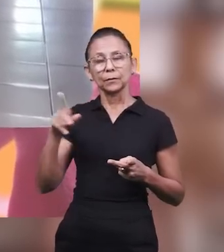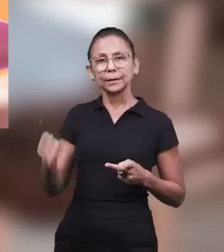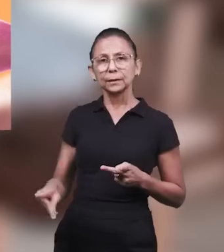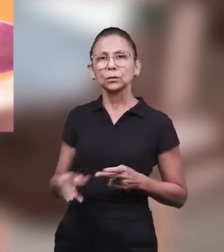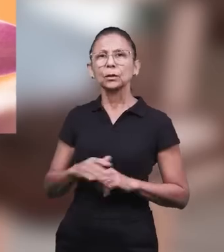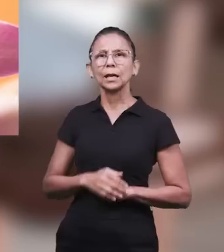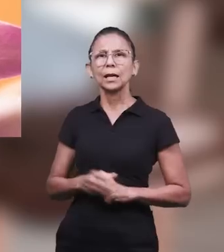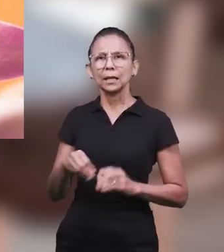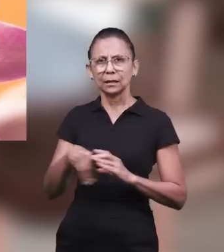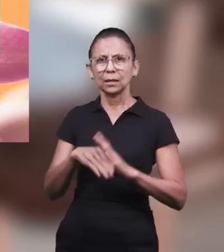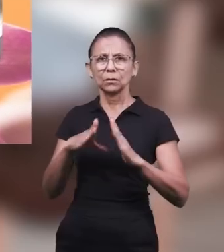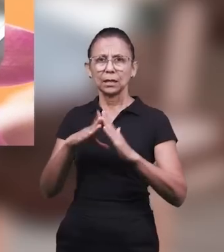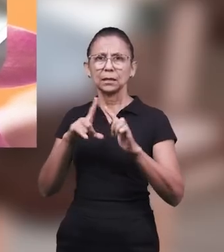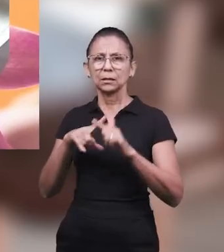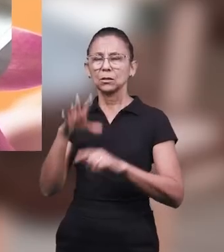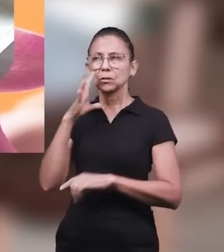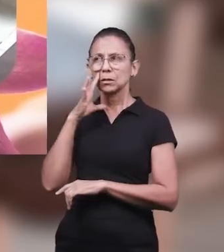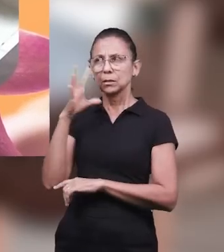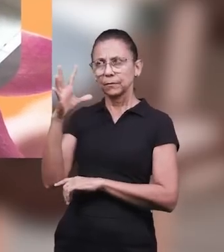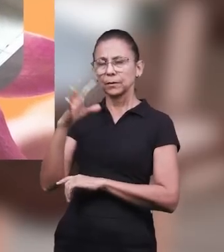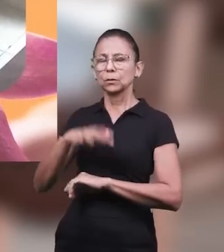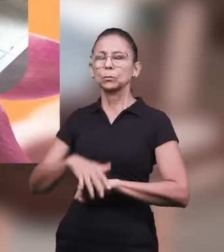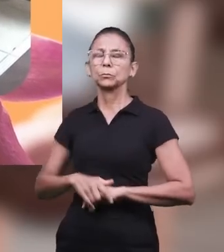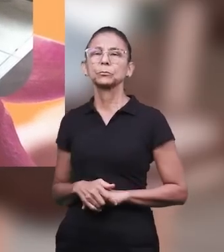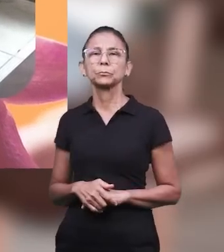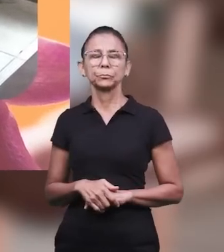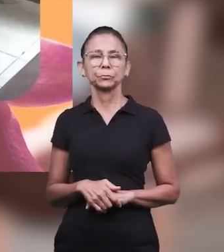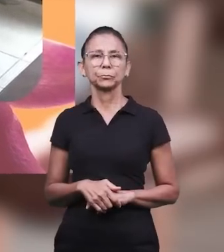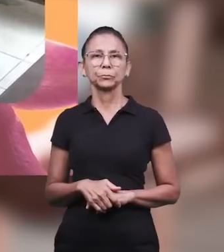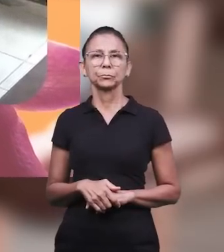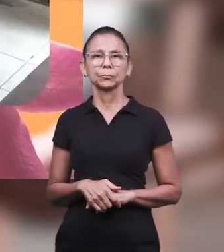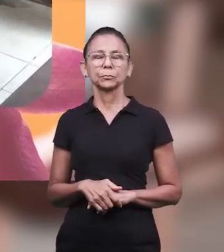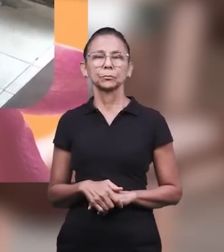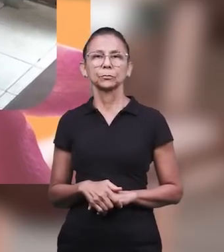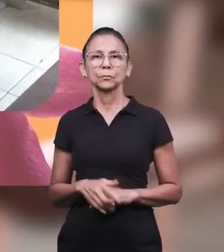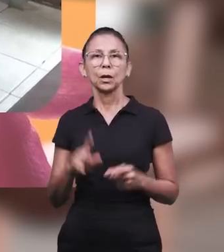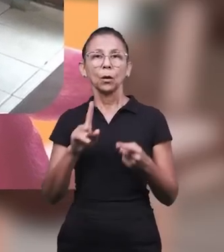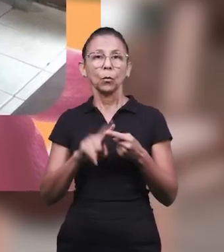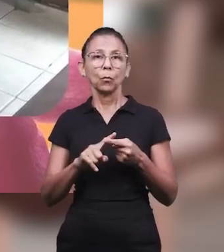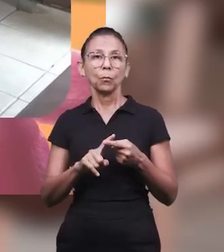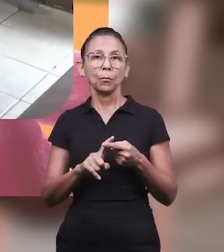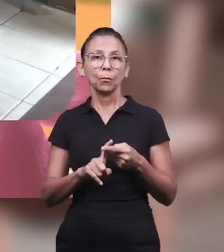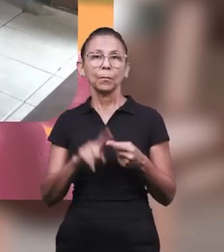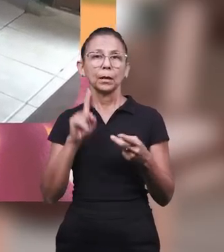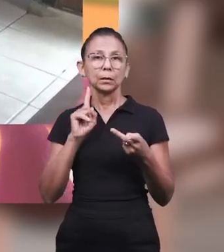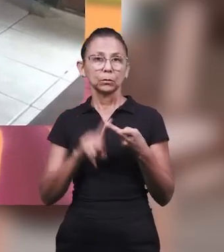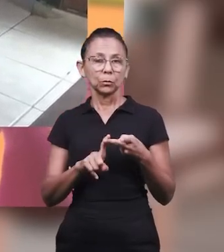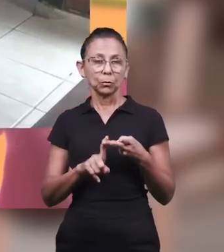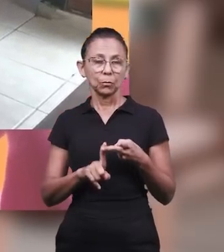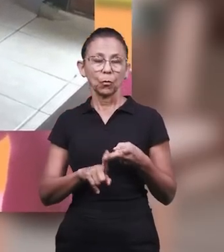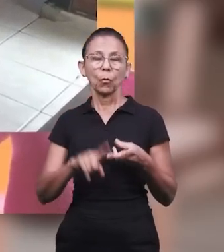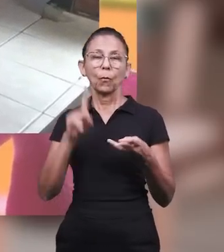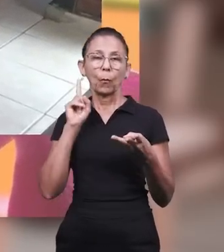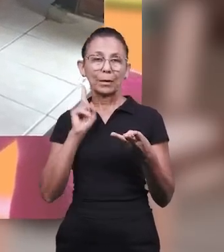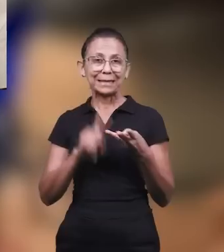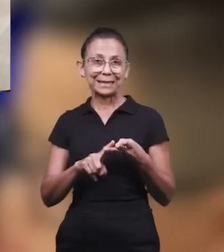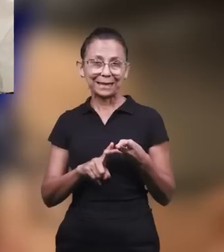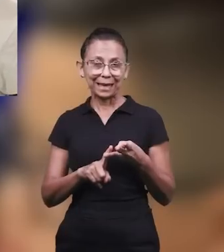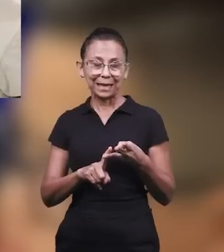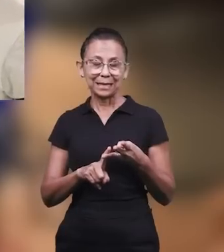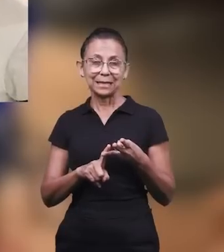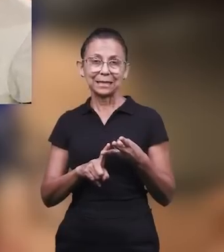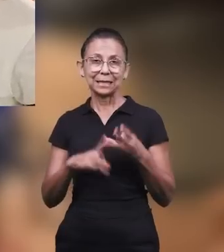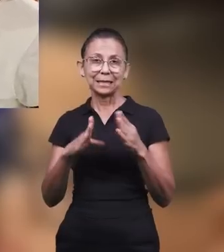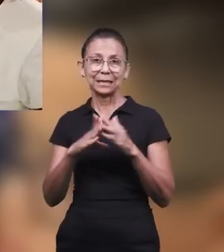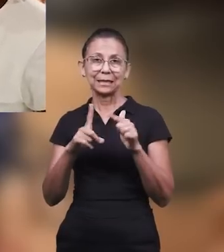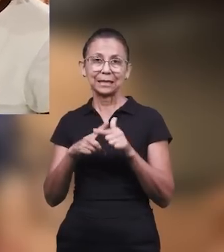mesmo. Temos registros aí dos amados das ICM Coajape, Cruzeiro do Anil e Maiobão. E